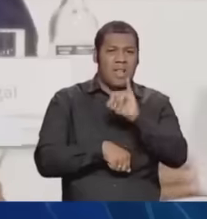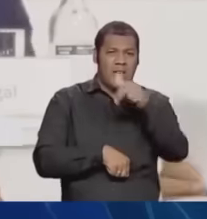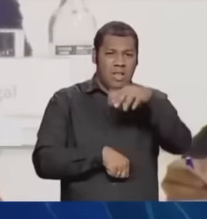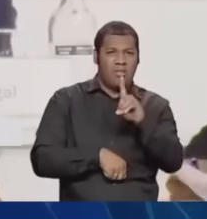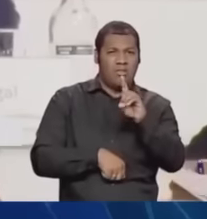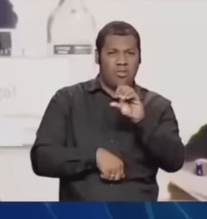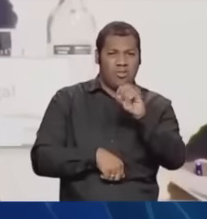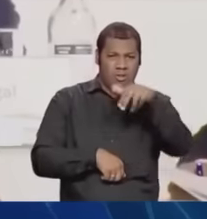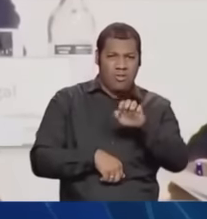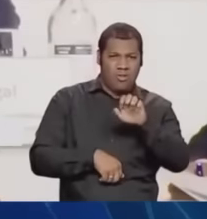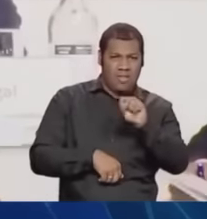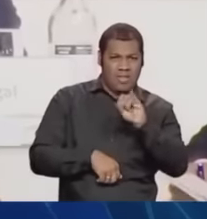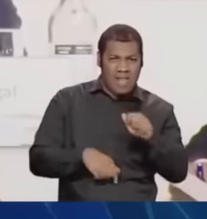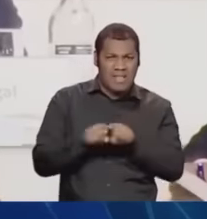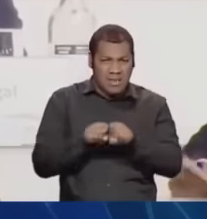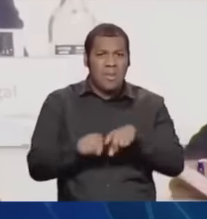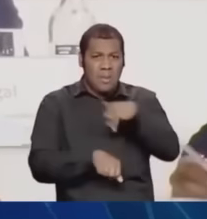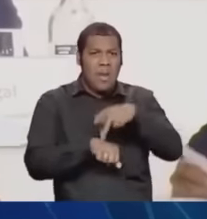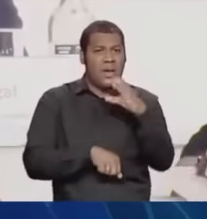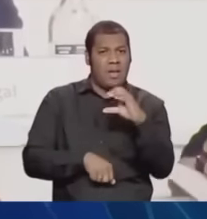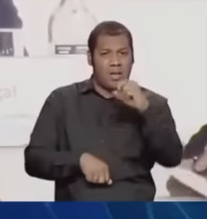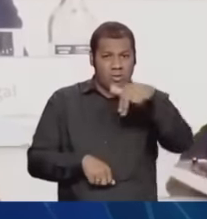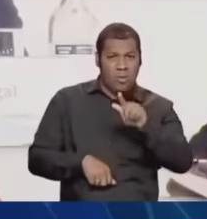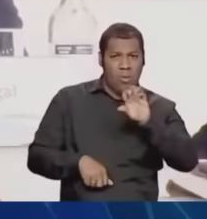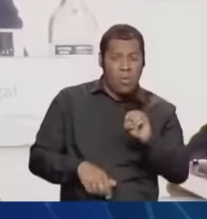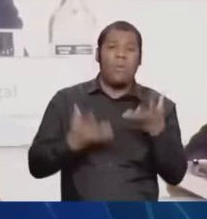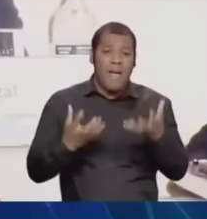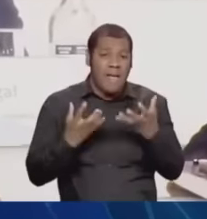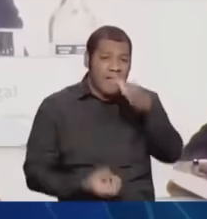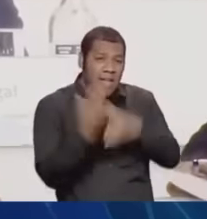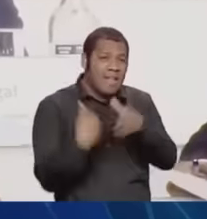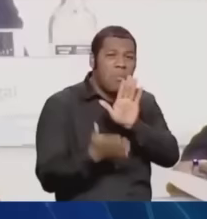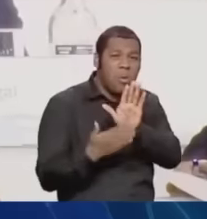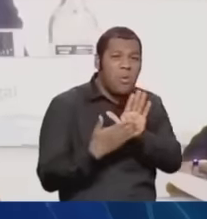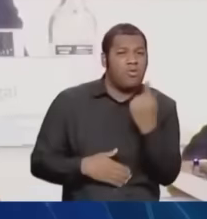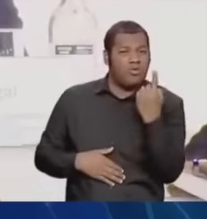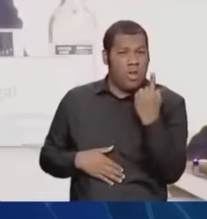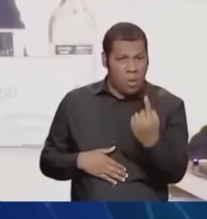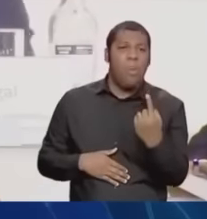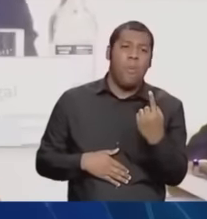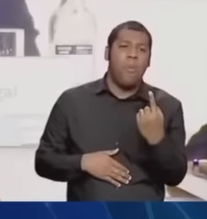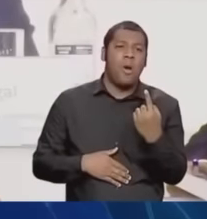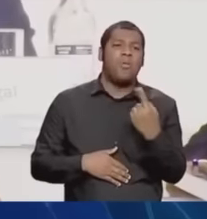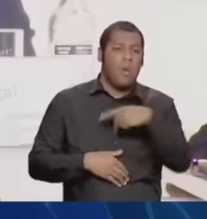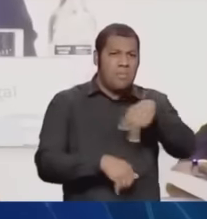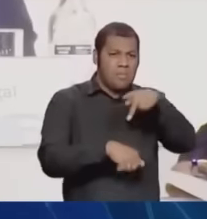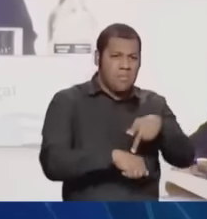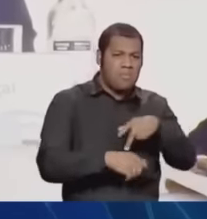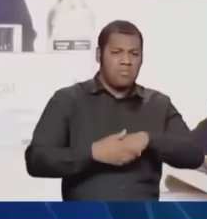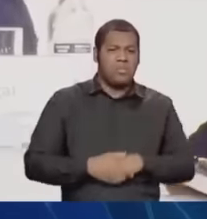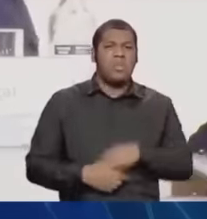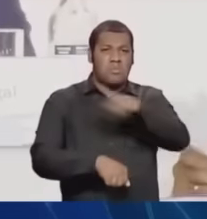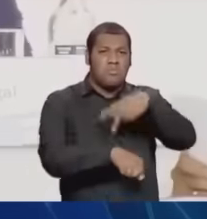queremos compartilhar uma proposta única entre os países que ainda mantêm grandes florestas em pé. Nós